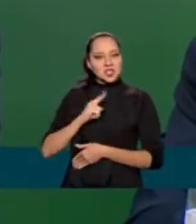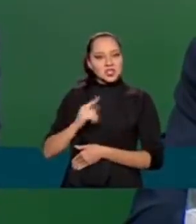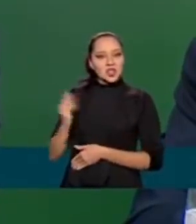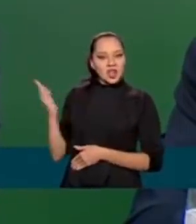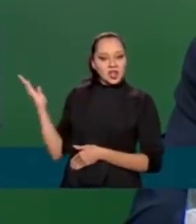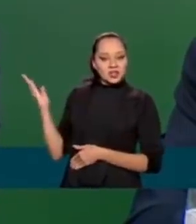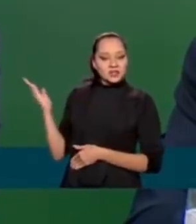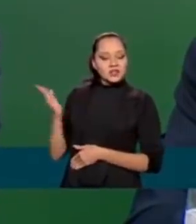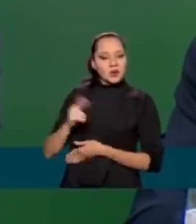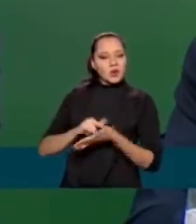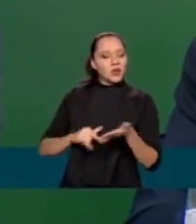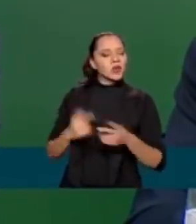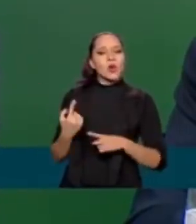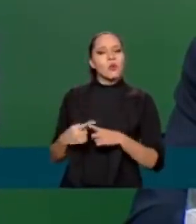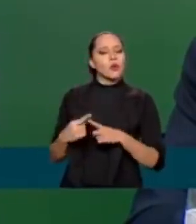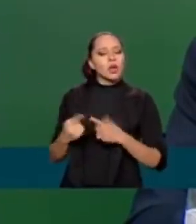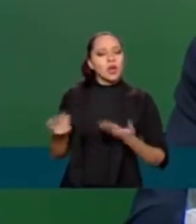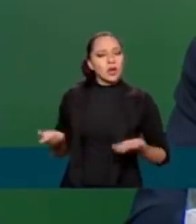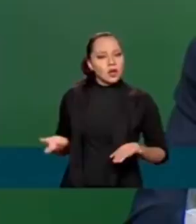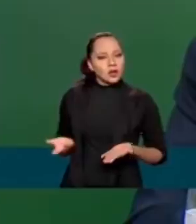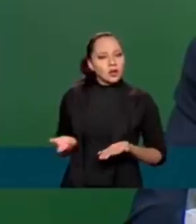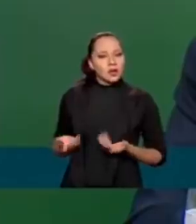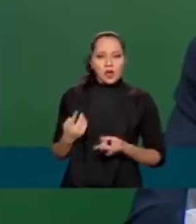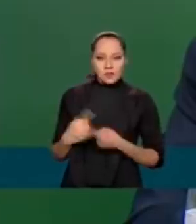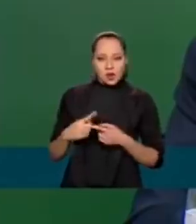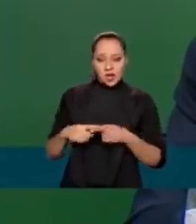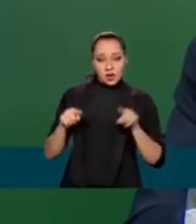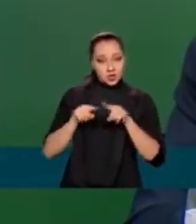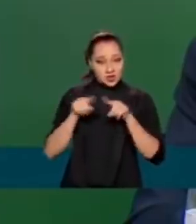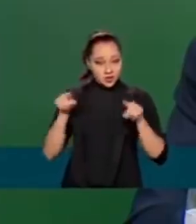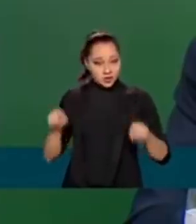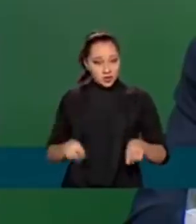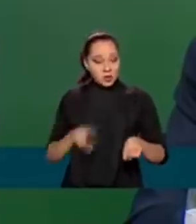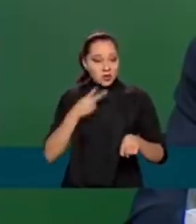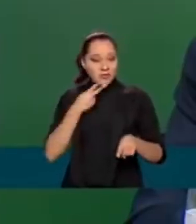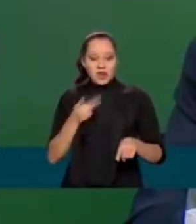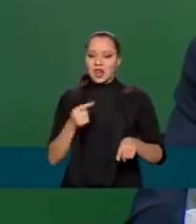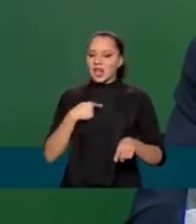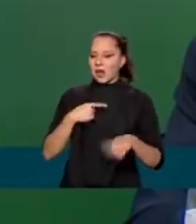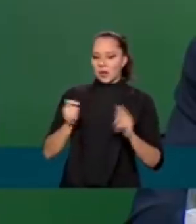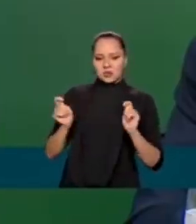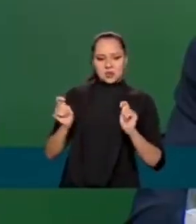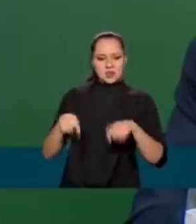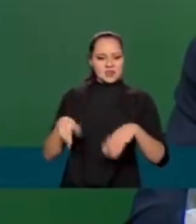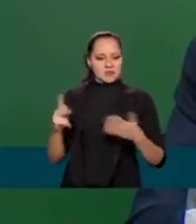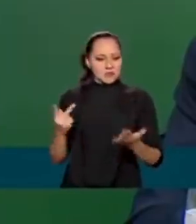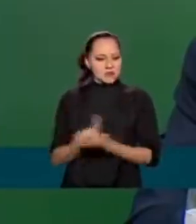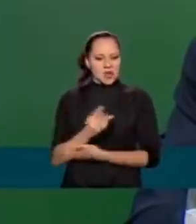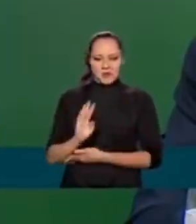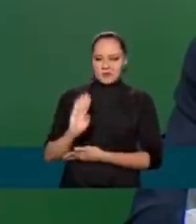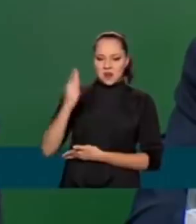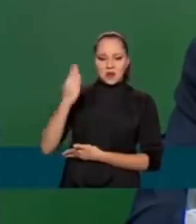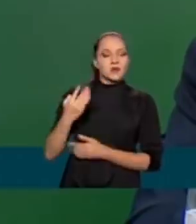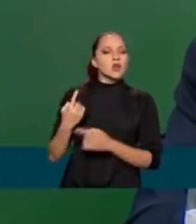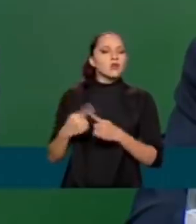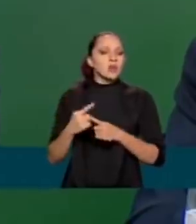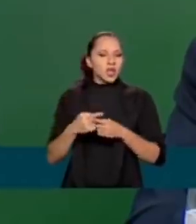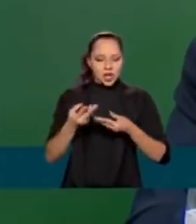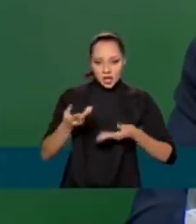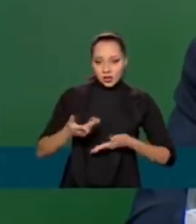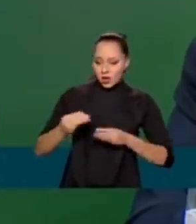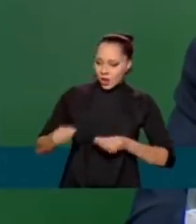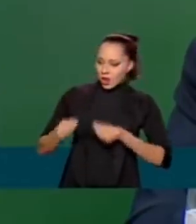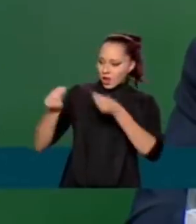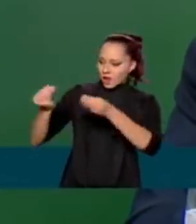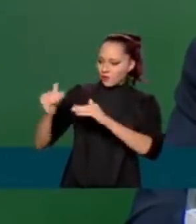Por quê que o servidor que identifica um possível erro ou fraude, por que ele não leva ao seu